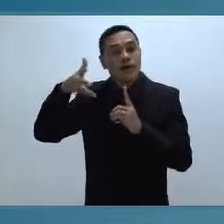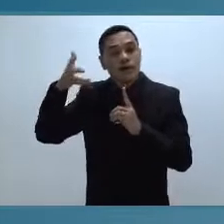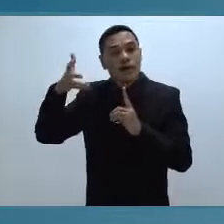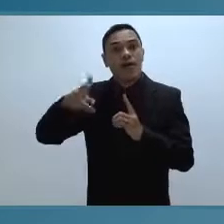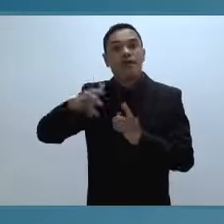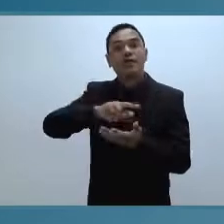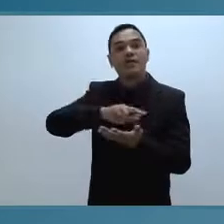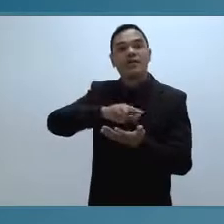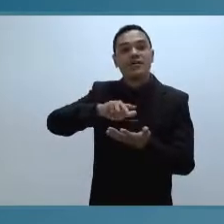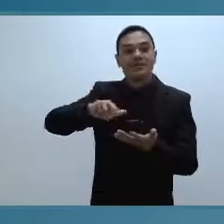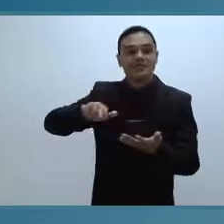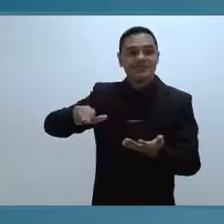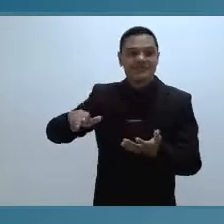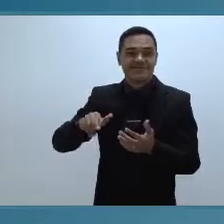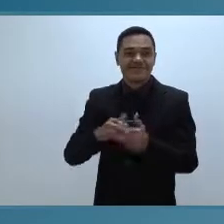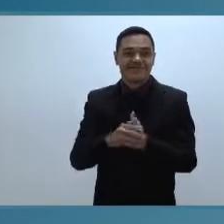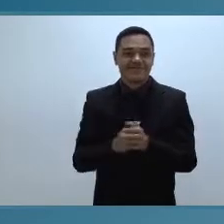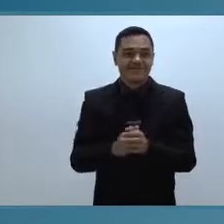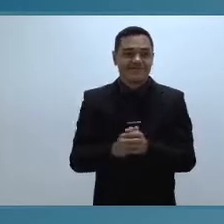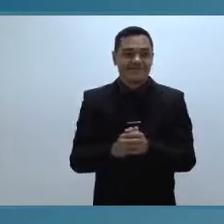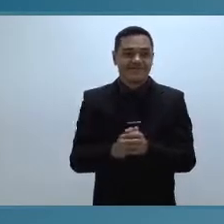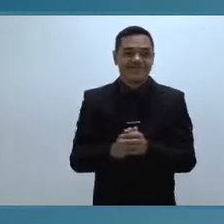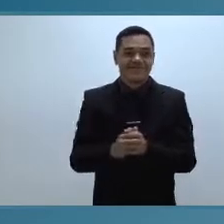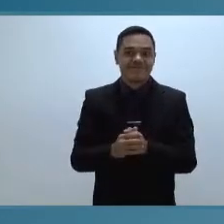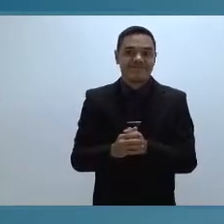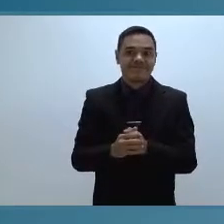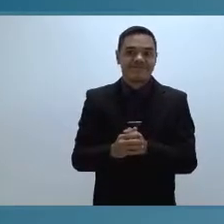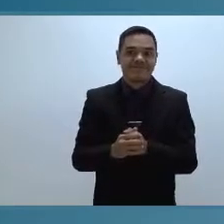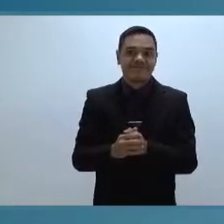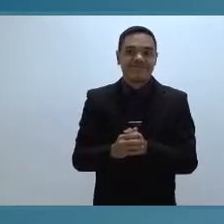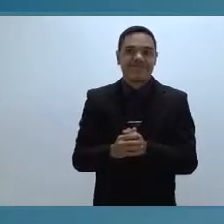Batista. Das 10h30 às 13 horas,